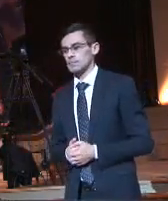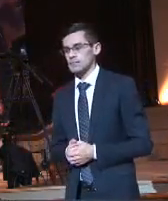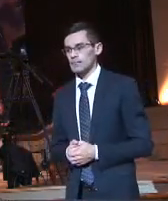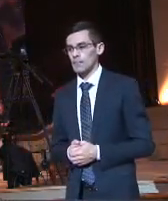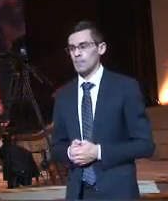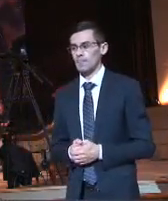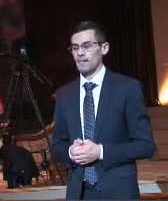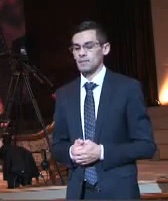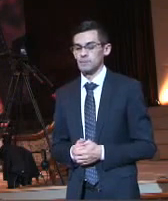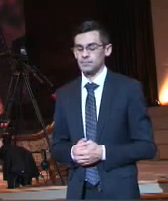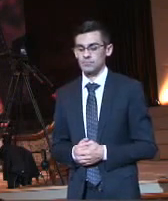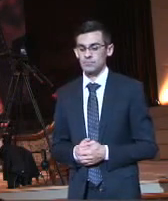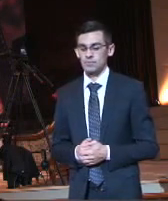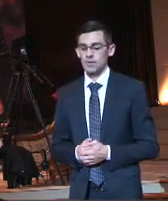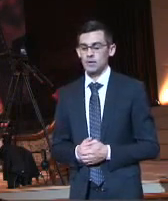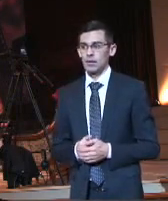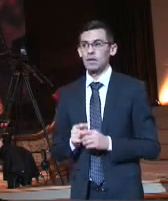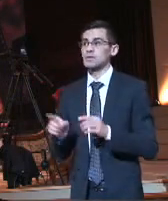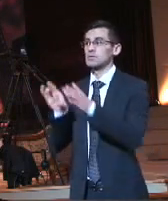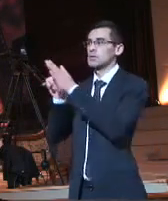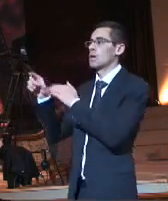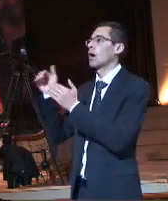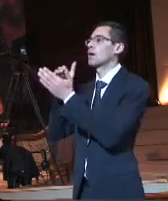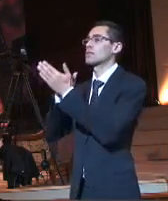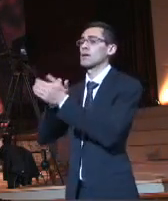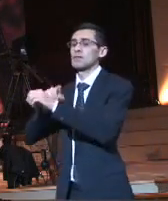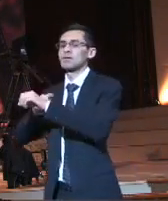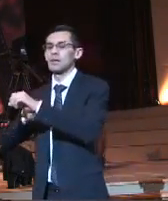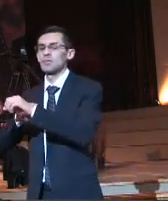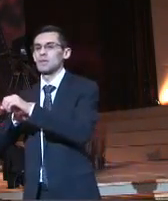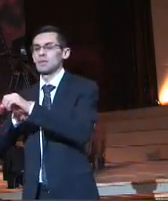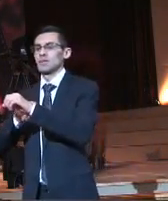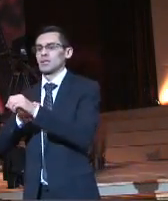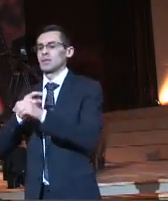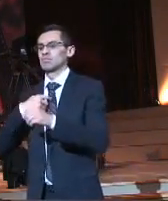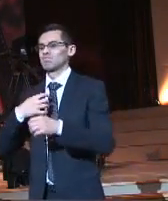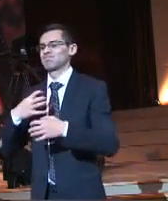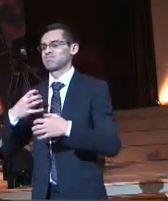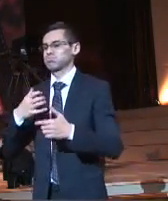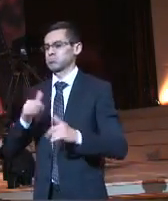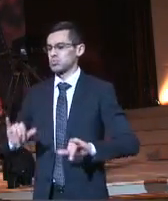Ou então, até quando? Não é verdade?